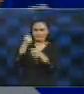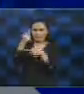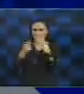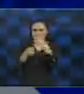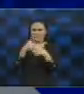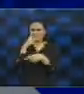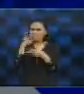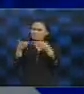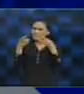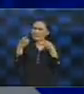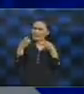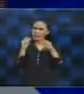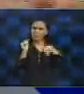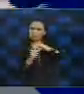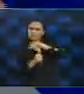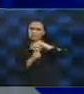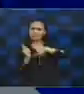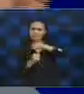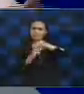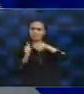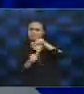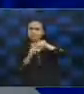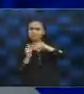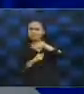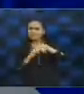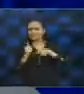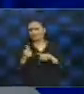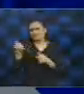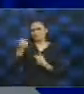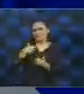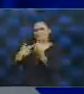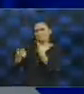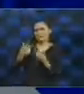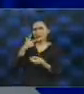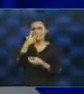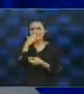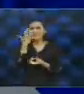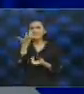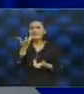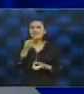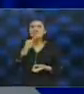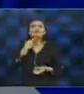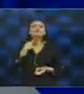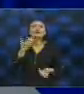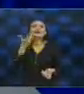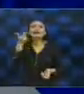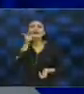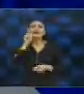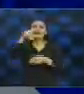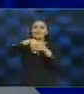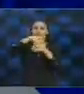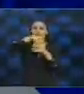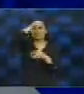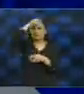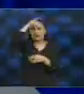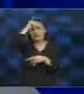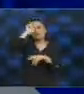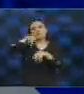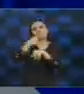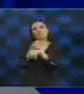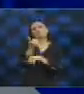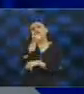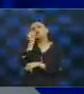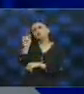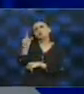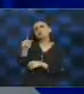dar tiros num programa que ele fazia de tentativa de ganhar votos populares. Depois recuou e pediu desculpas. Ou